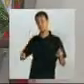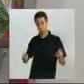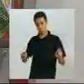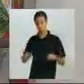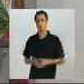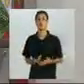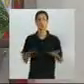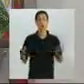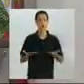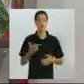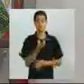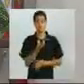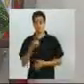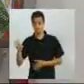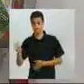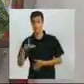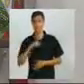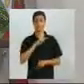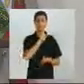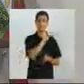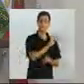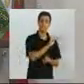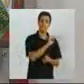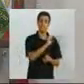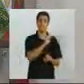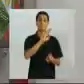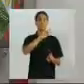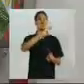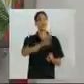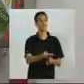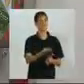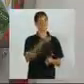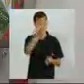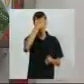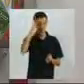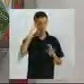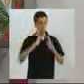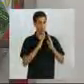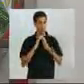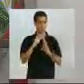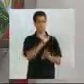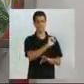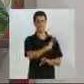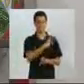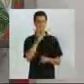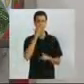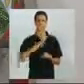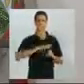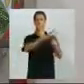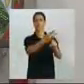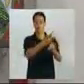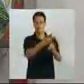2015, com cerca de 7 milhões de habitantes, portanto quase o dobro, praticamente o dobro, nós temos